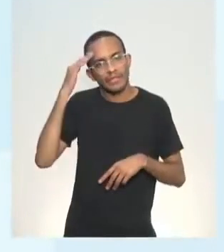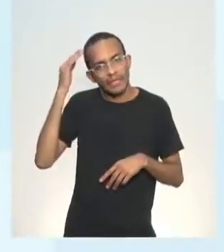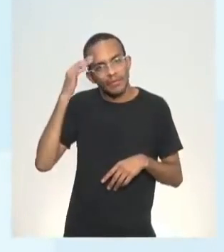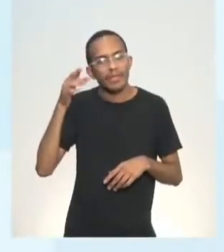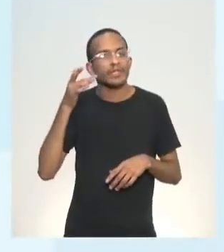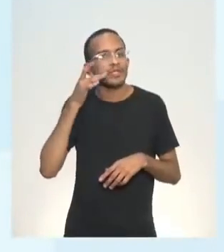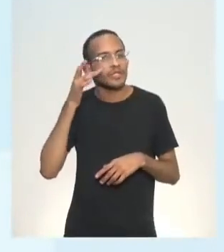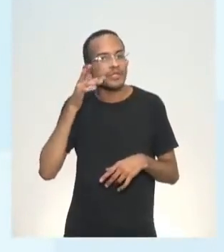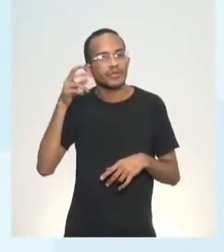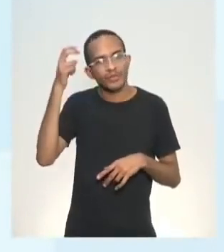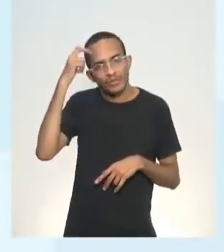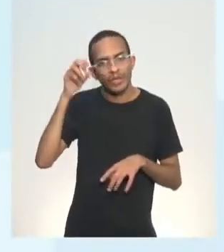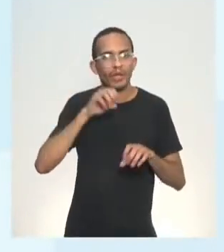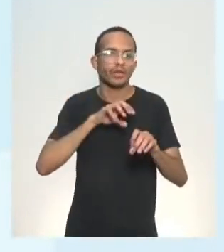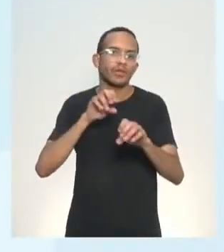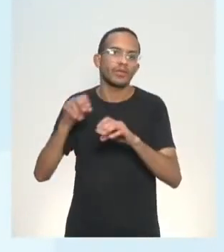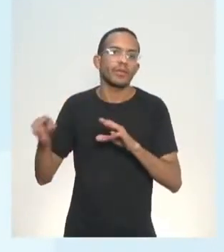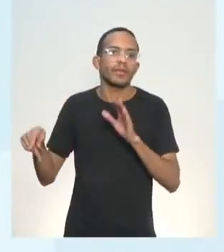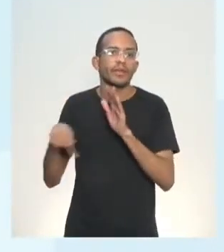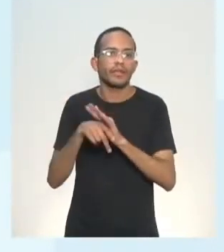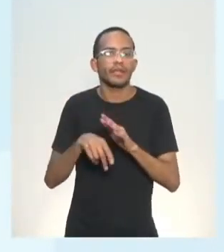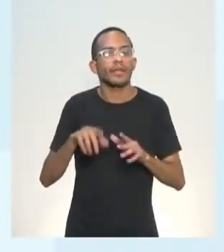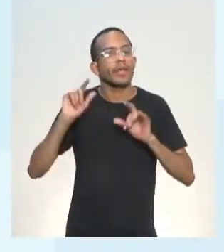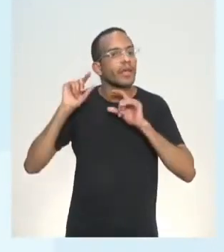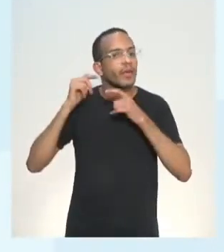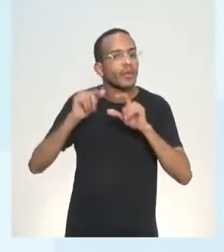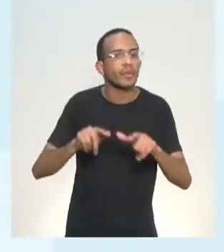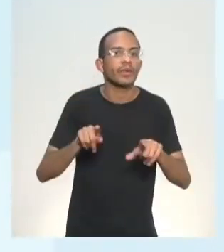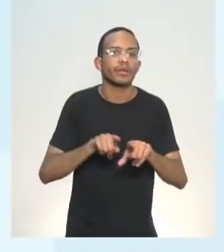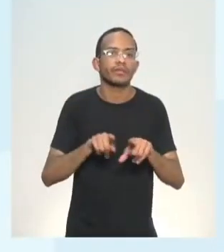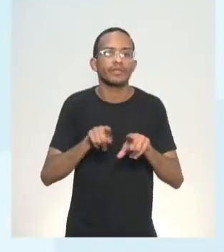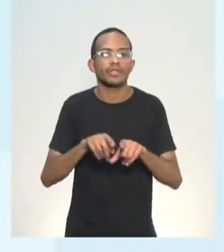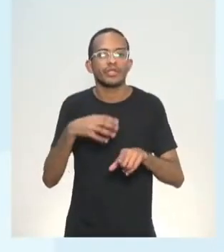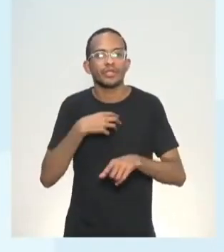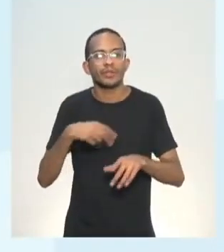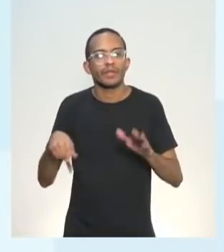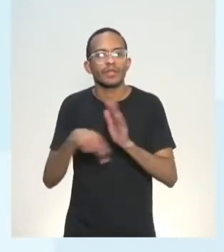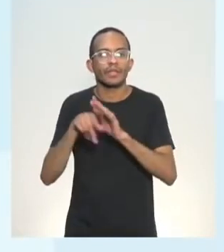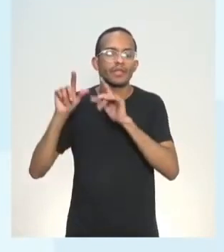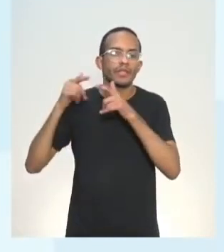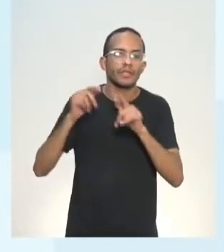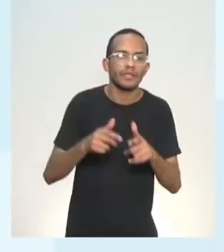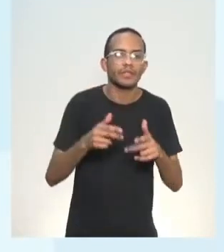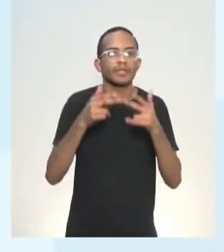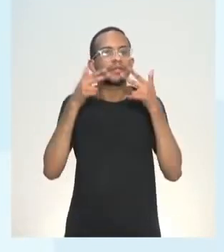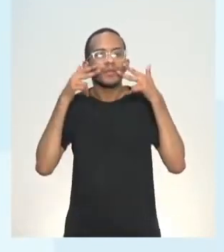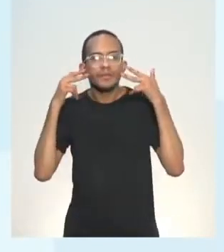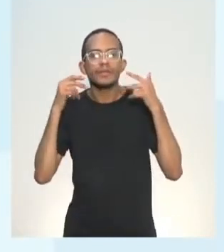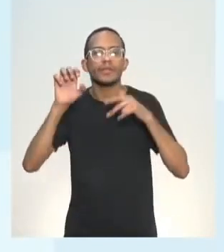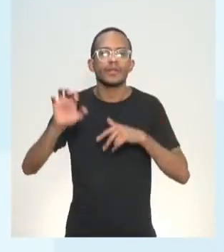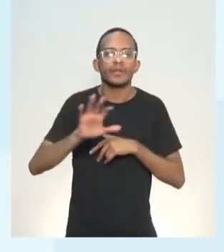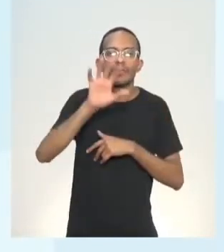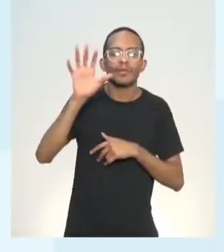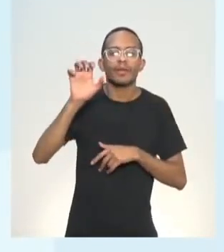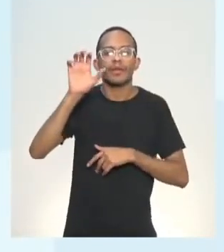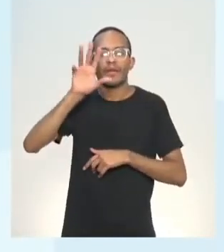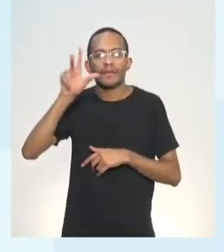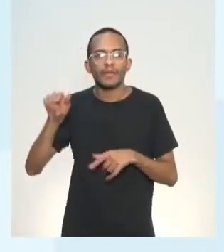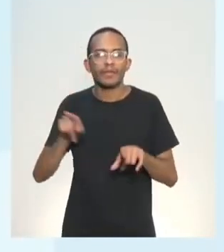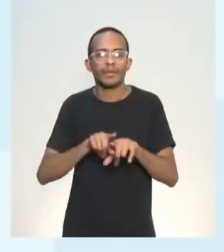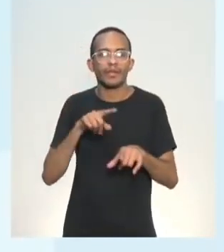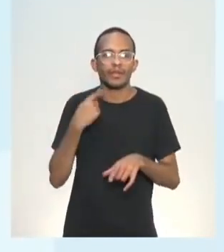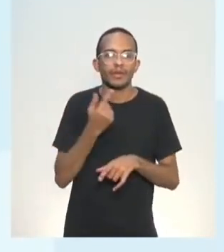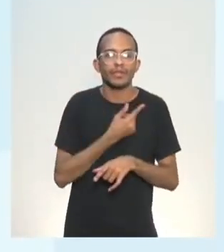estéticos e culturais, educação patrimonial, herança cultural, traços da ancestralidade indígena, europeia e africana em nossa cultura, e